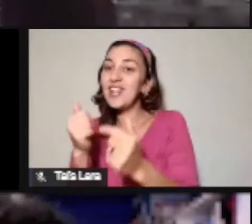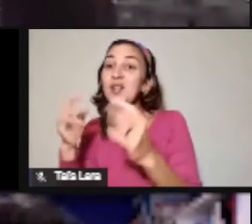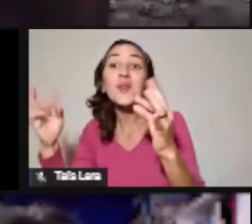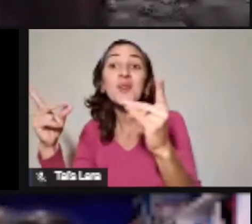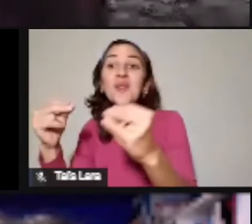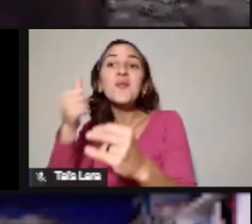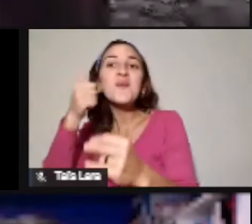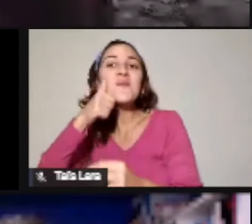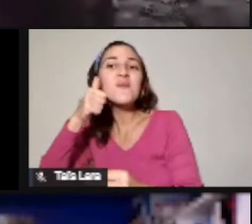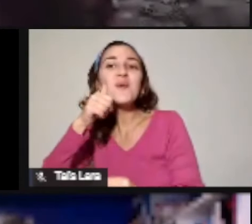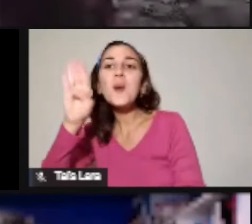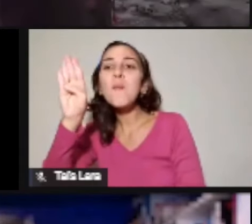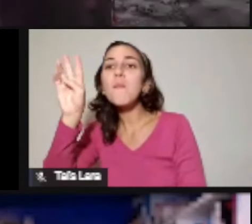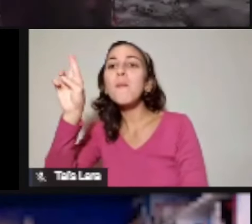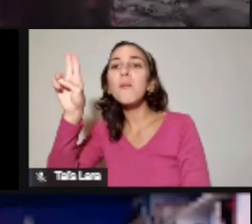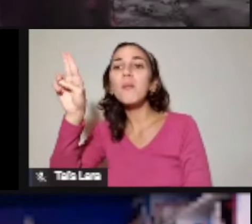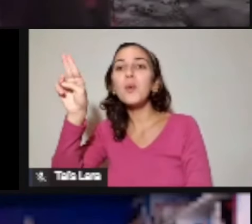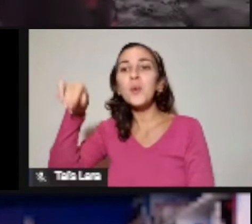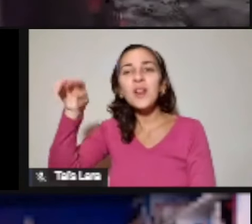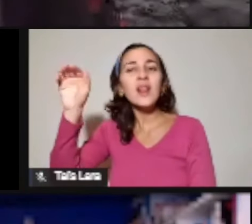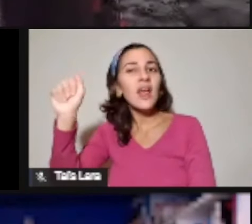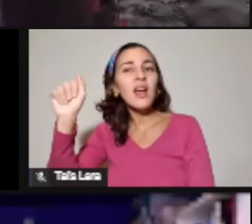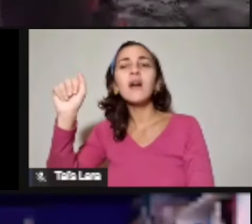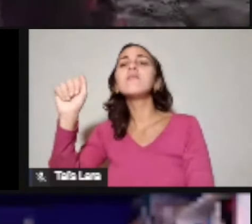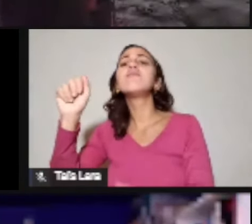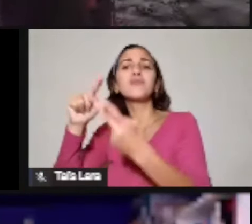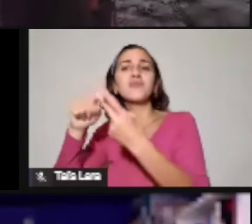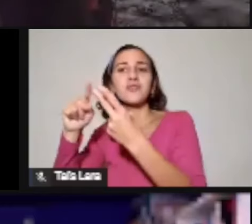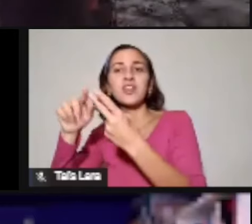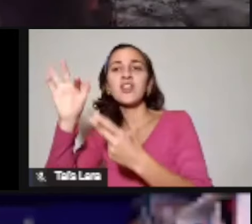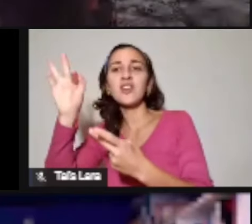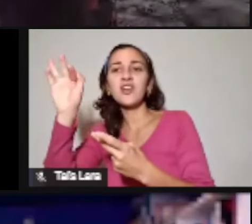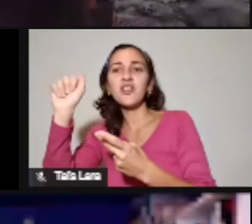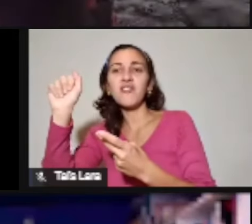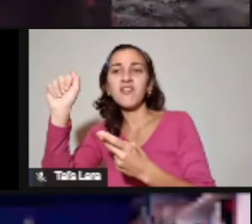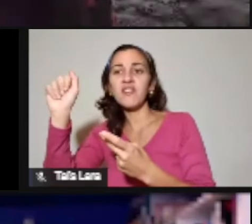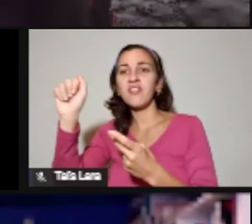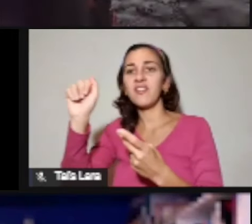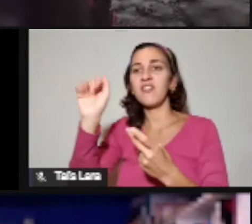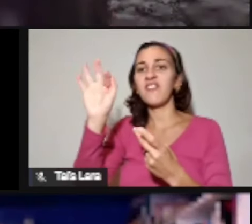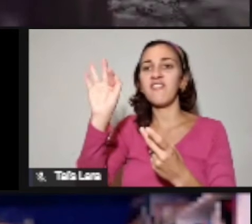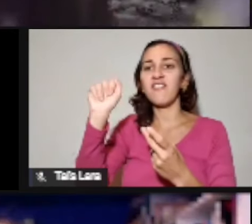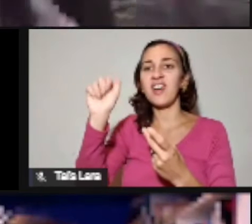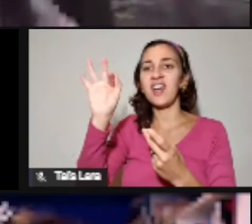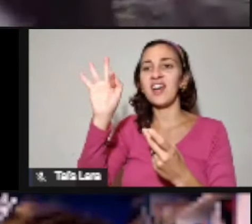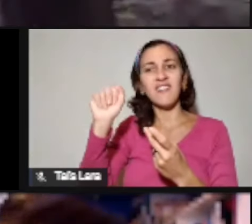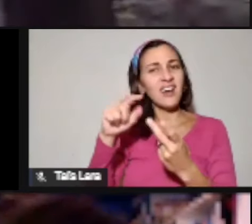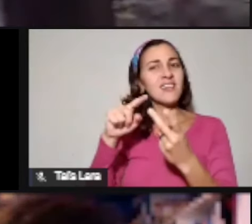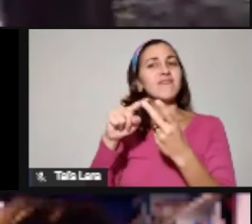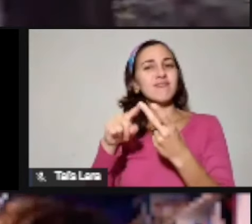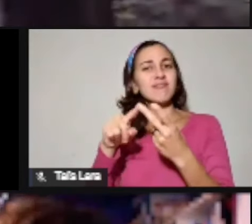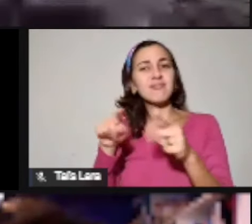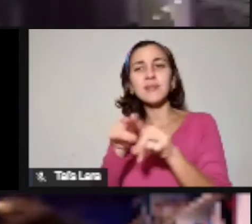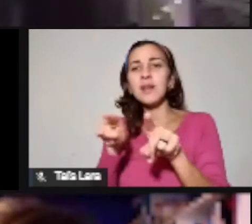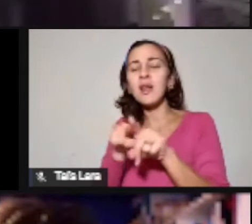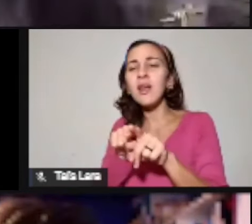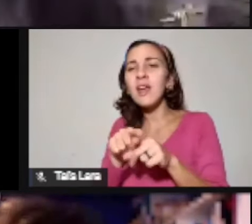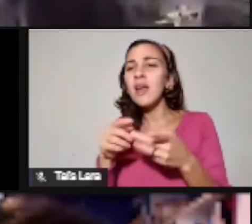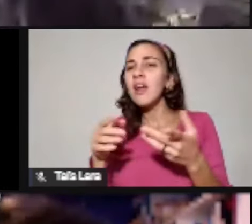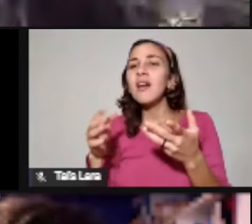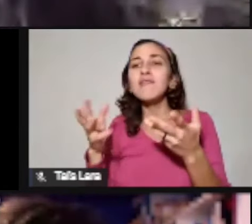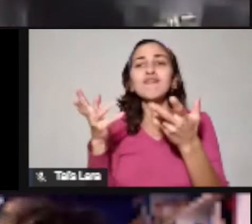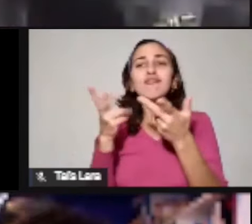super feliz, viu? E, Fafá, é muito diferente quando uma ilustradora, como aconteceu com a Bruna, ela mergulha no projeto. É sobre